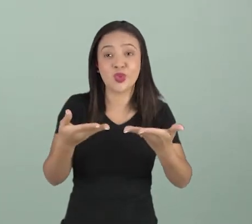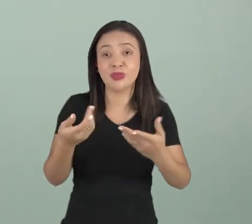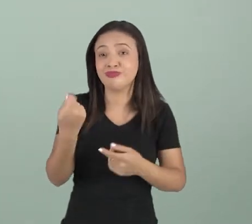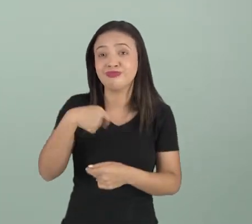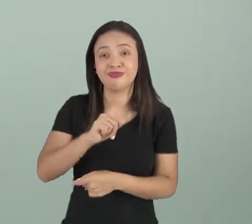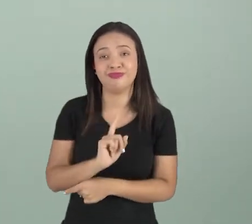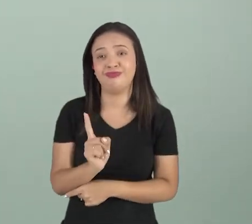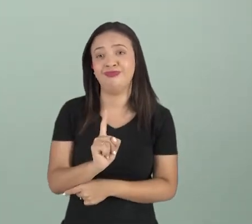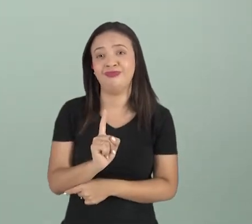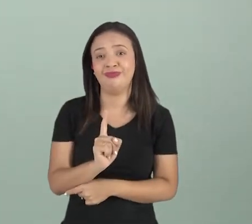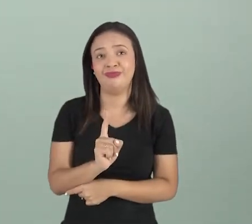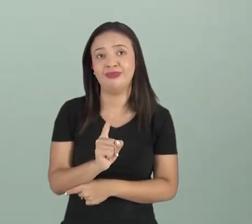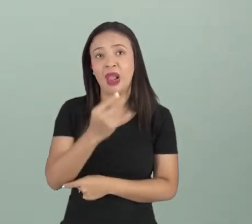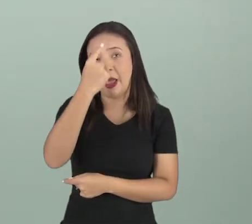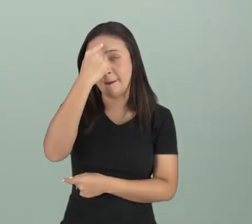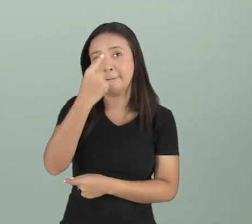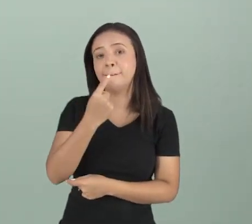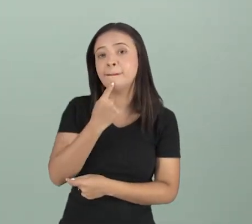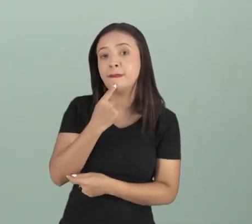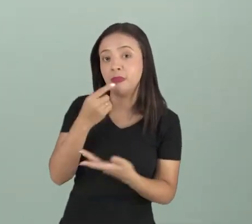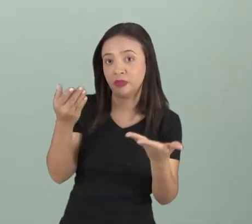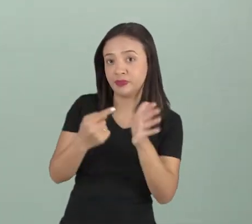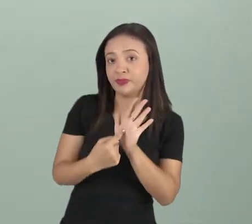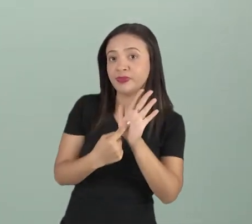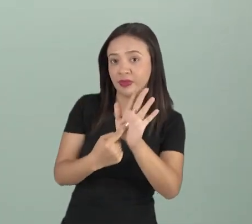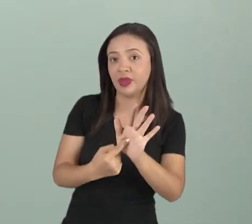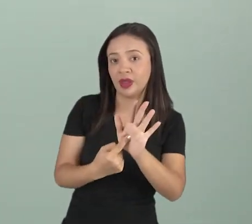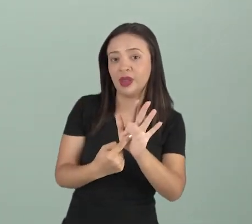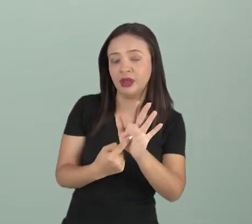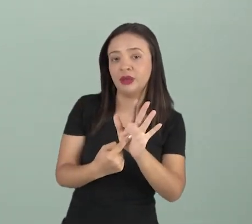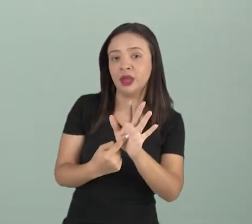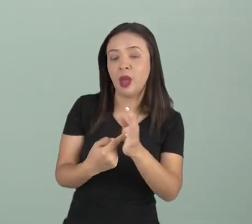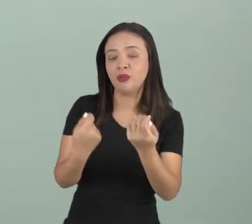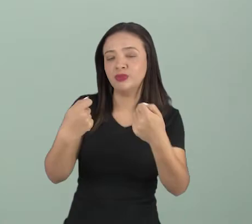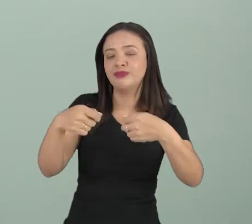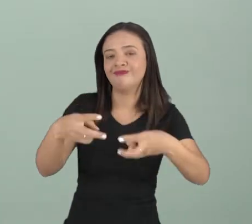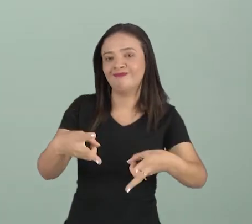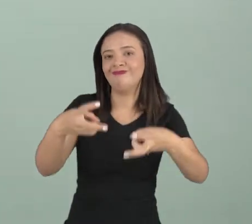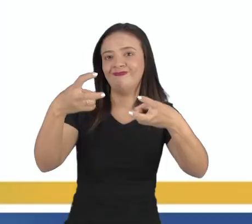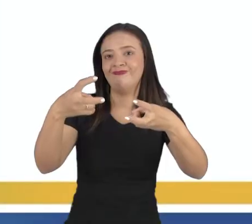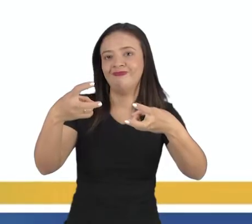A própria ilustração que temos na tela aí